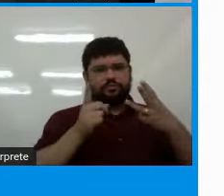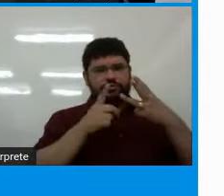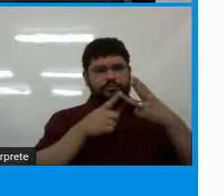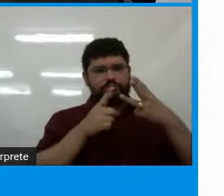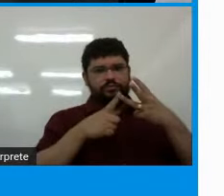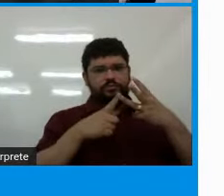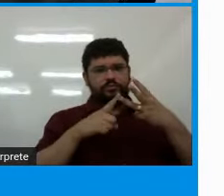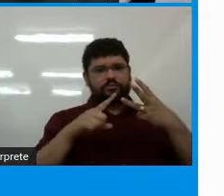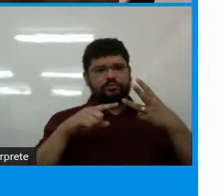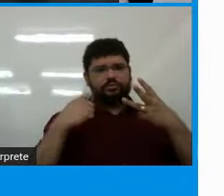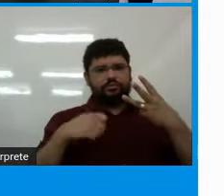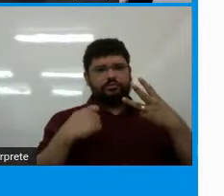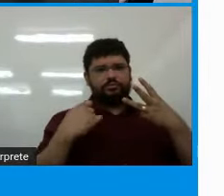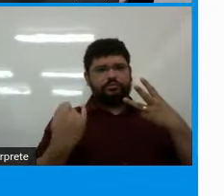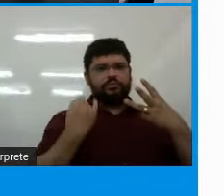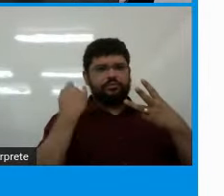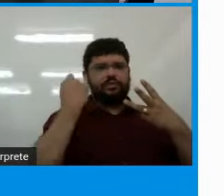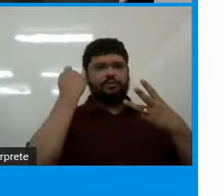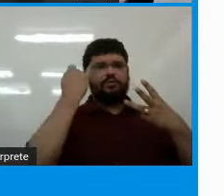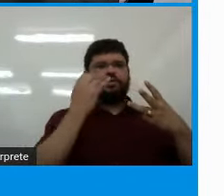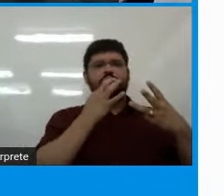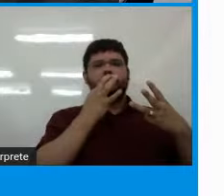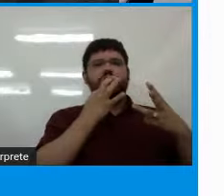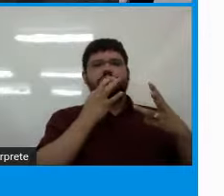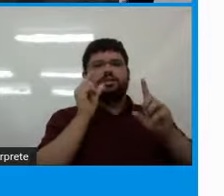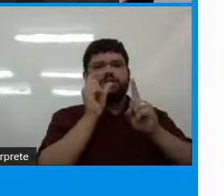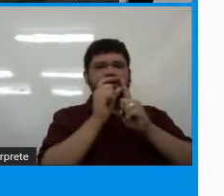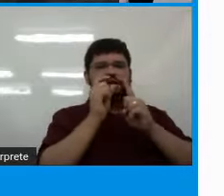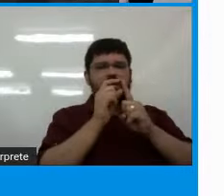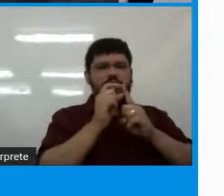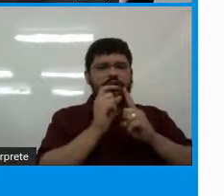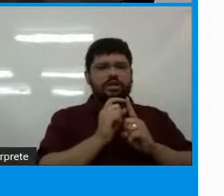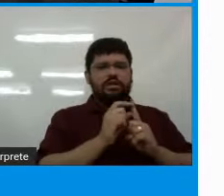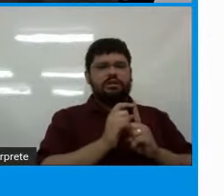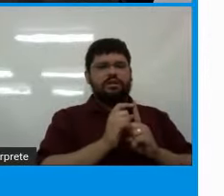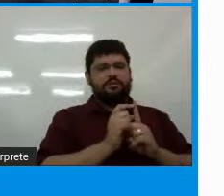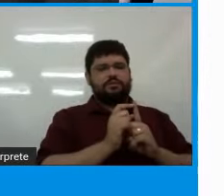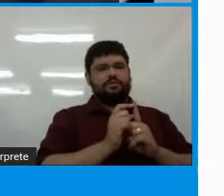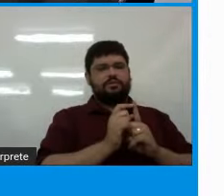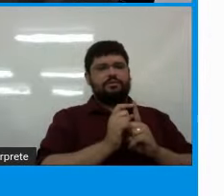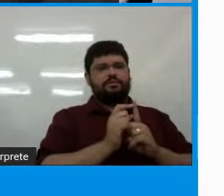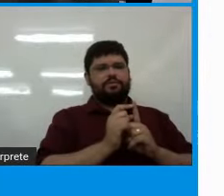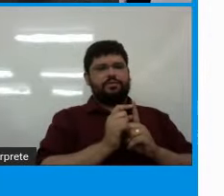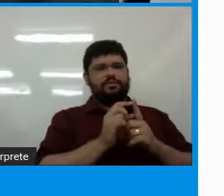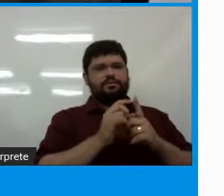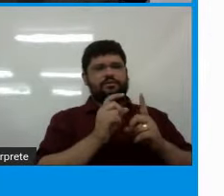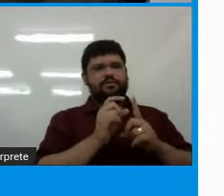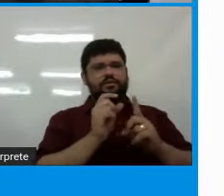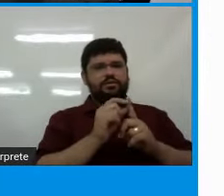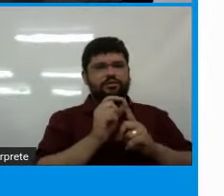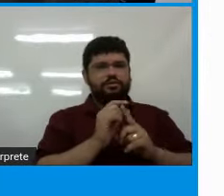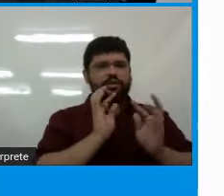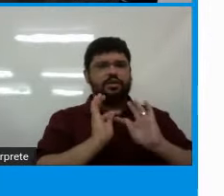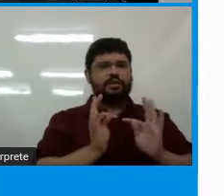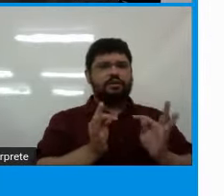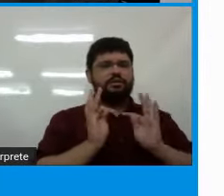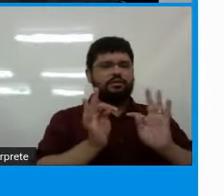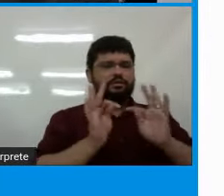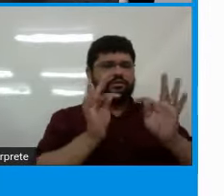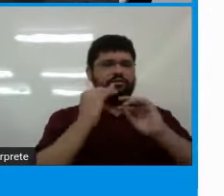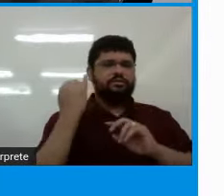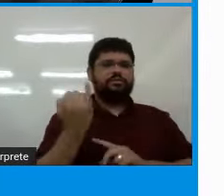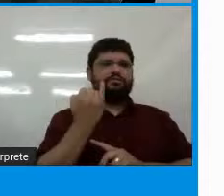também a gente conhecer o vocabulário do ensino não presencial. Termos básicos de universo não presencial, é importante